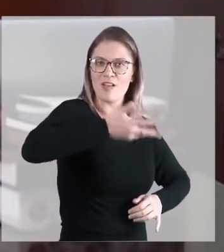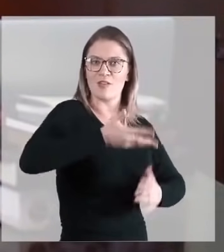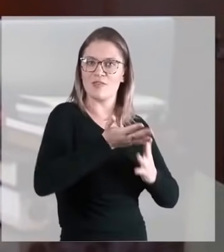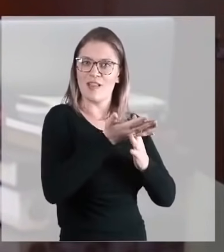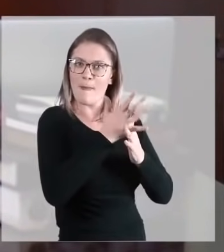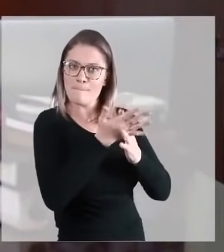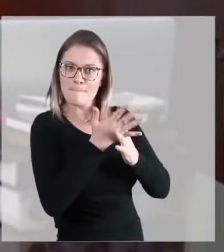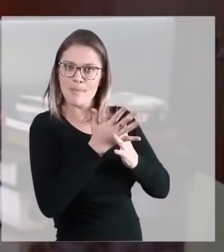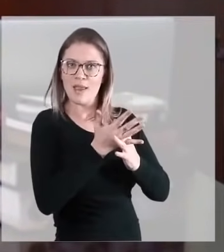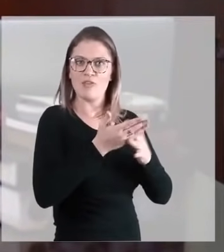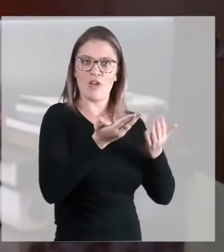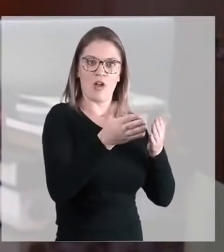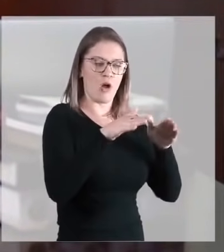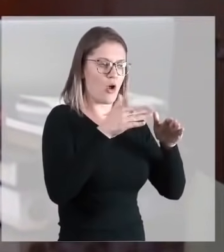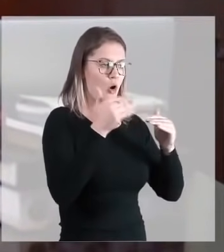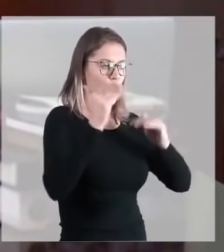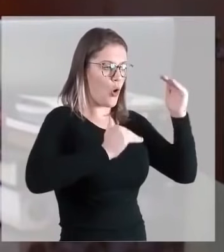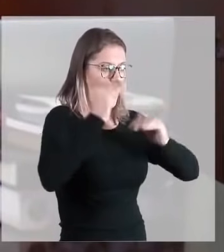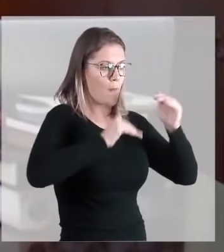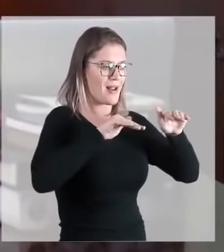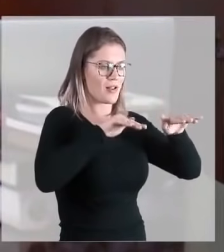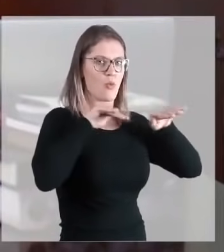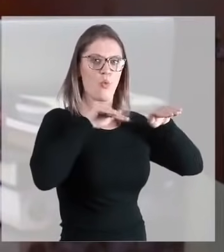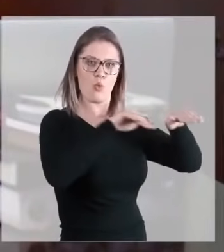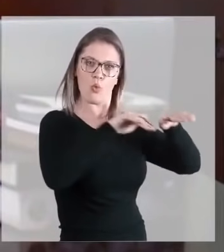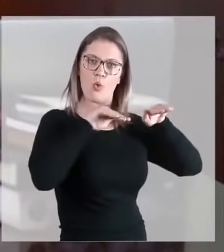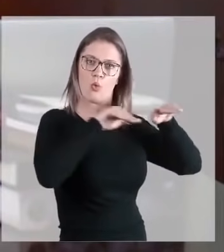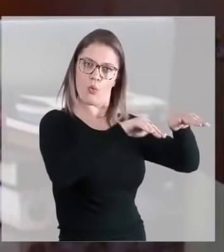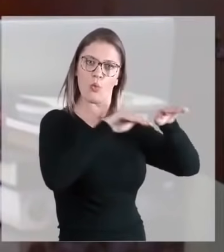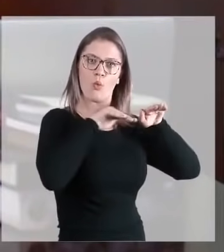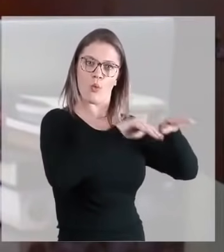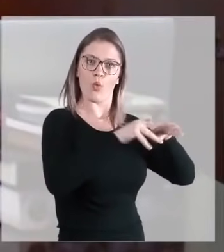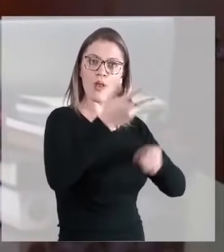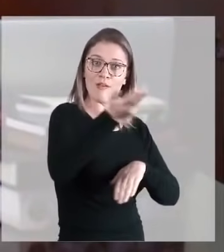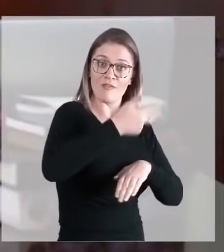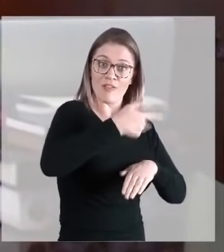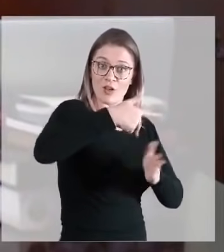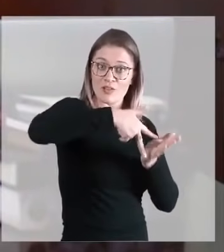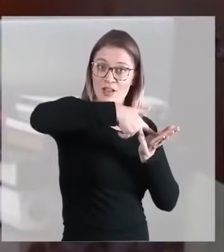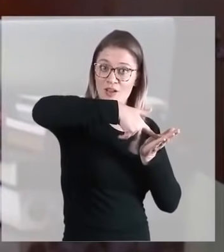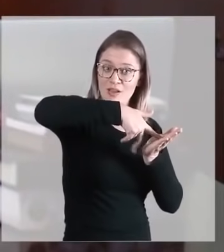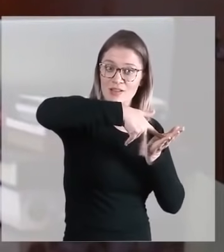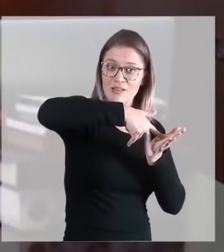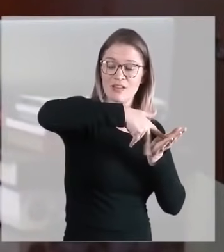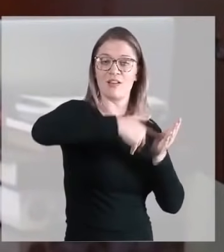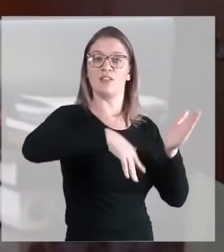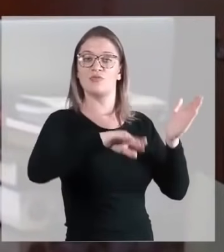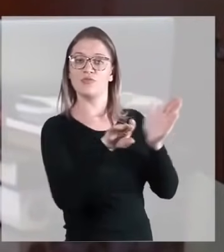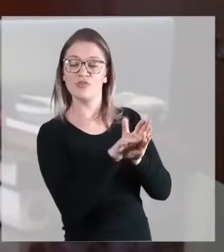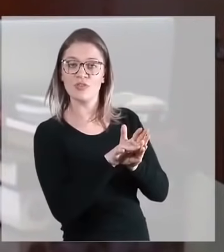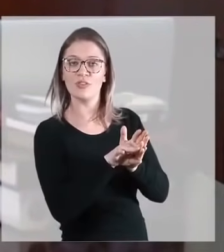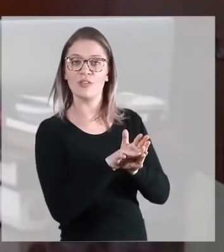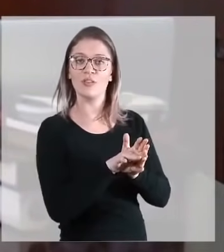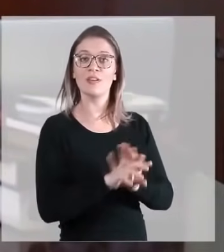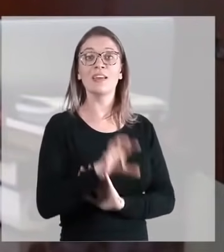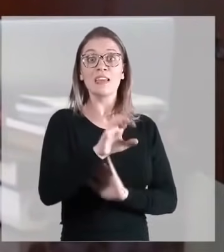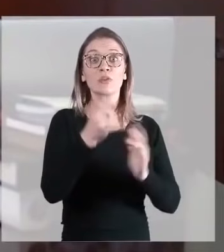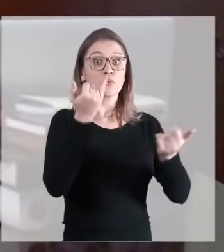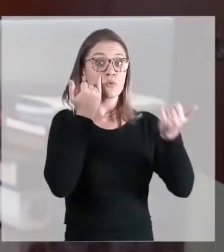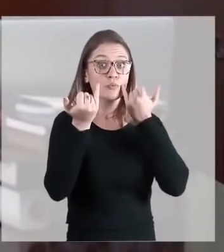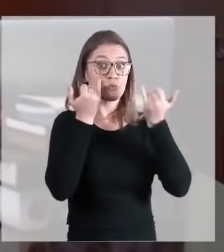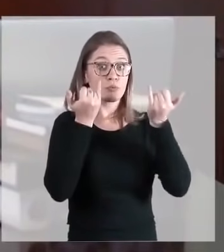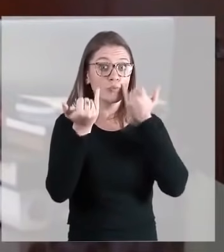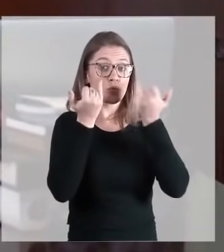carros correndo um ao lado do outro, a velocidade com que um skate pode chegar ladeira abaixo, essas